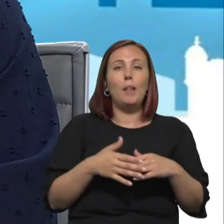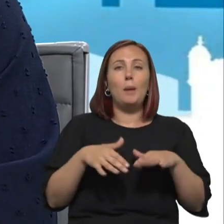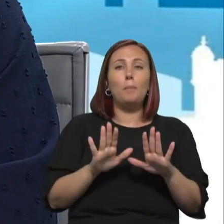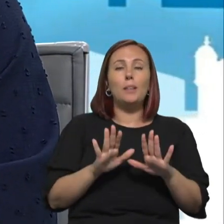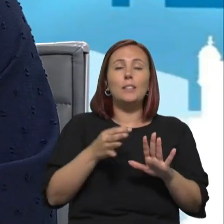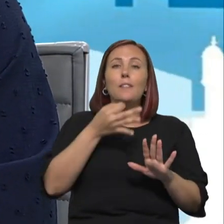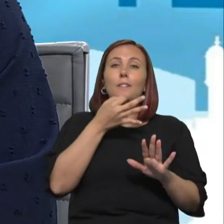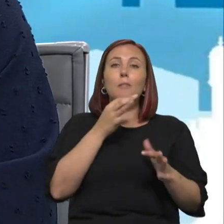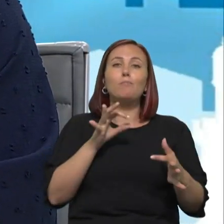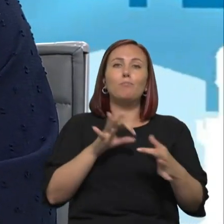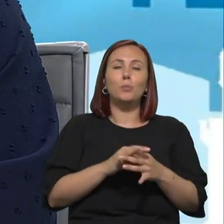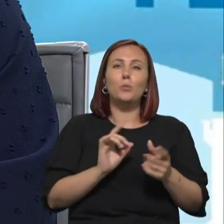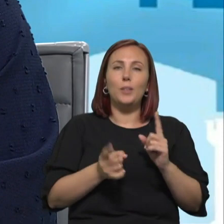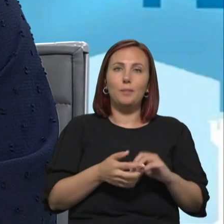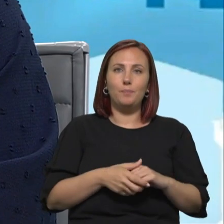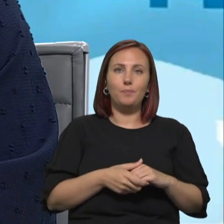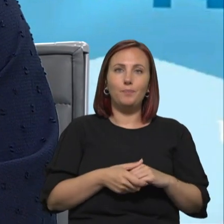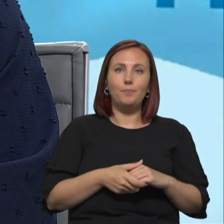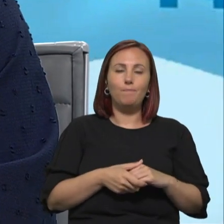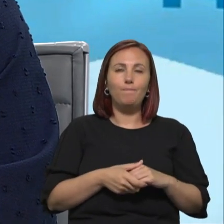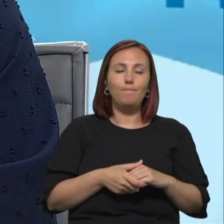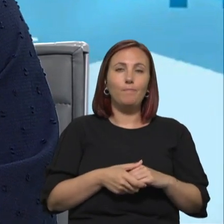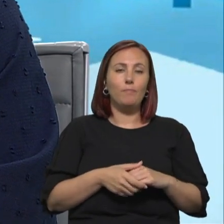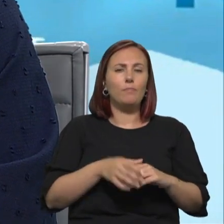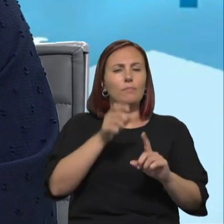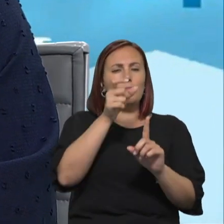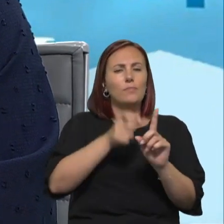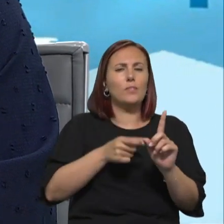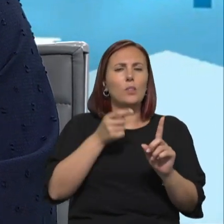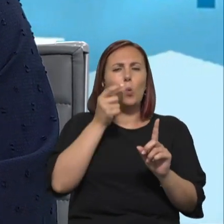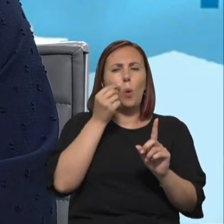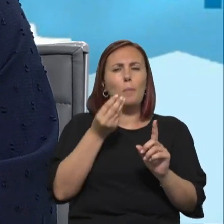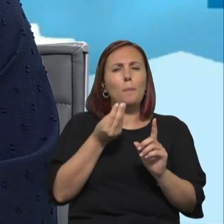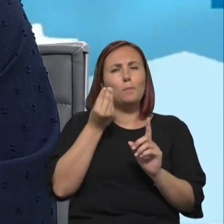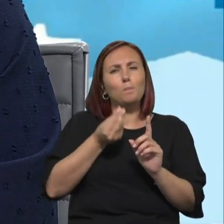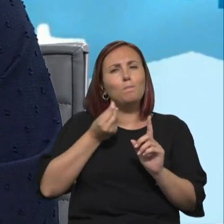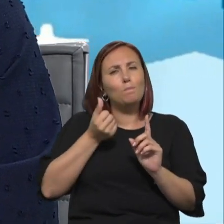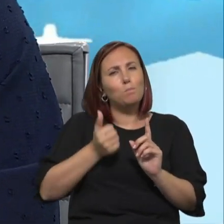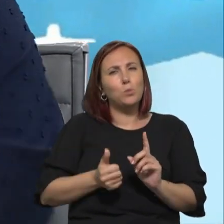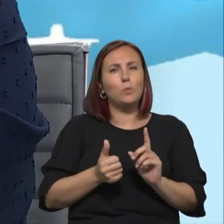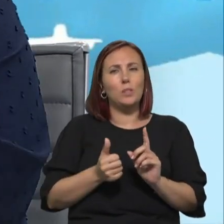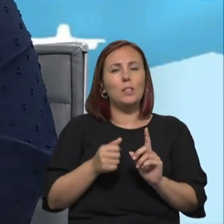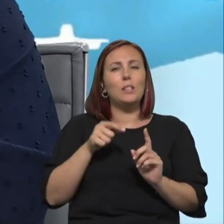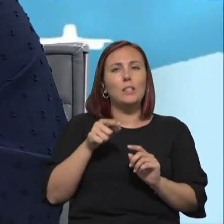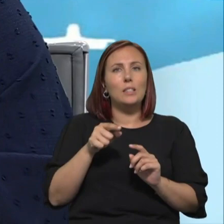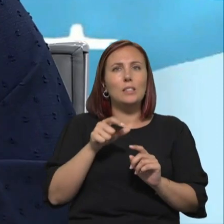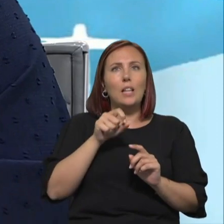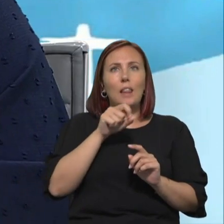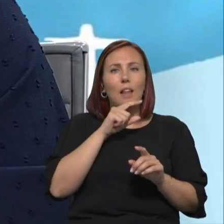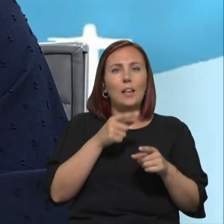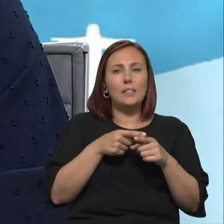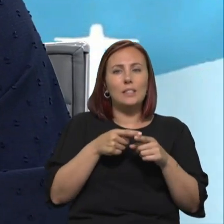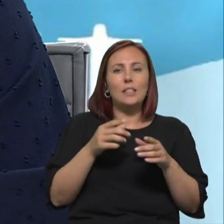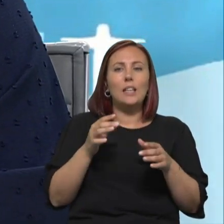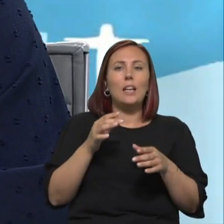falar de um homem muito bom. E isso pode também ter algum interesse para esta ligação que a Catarina